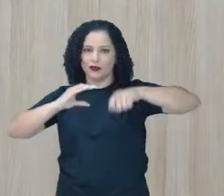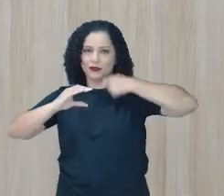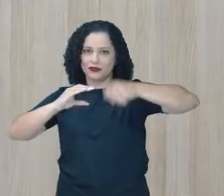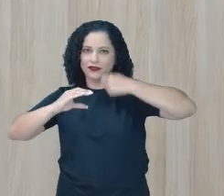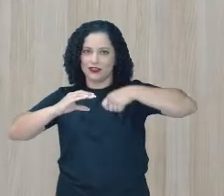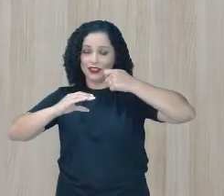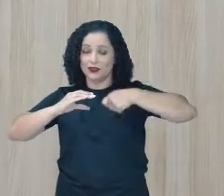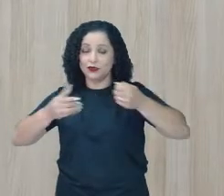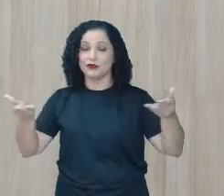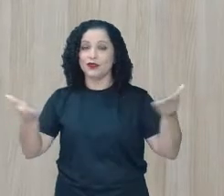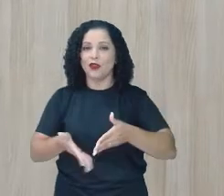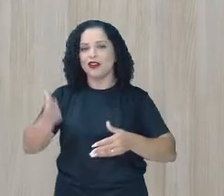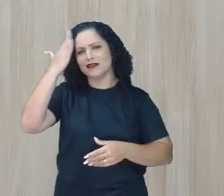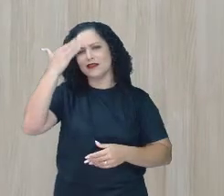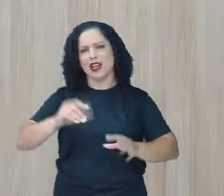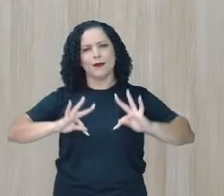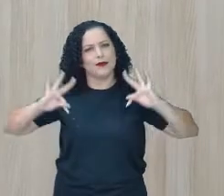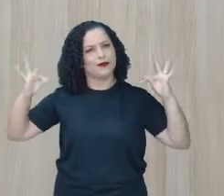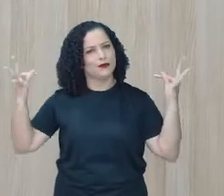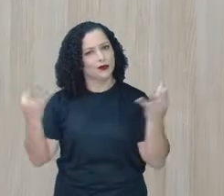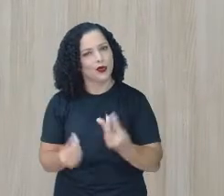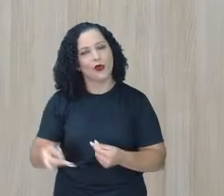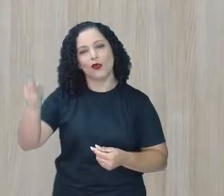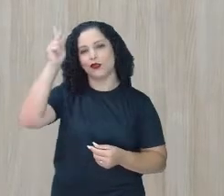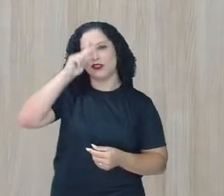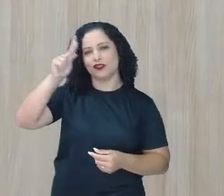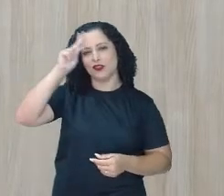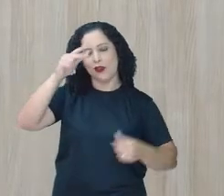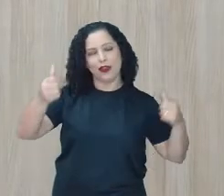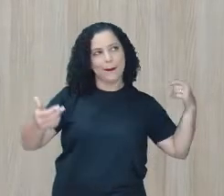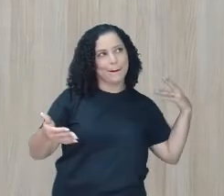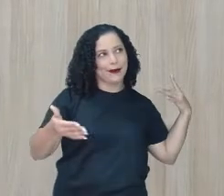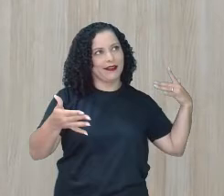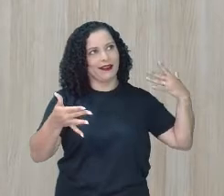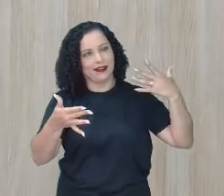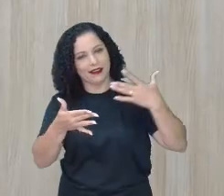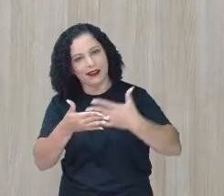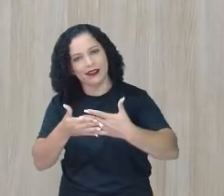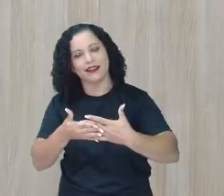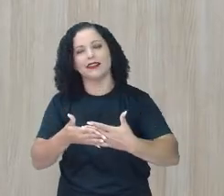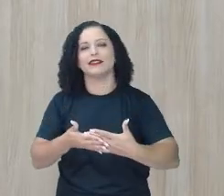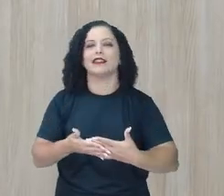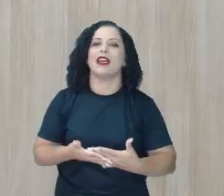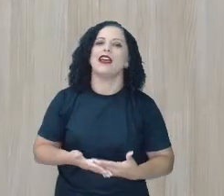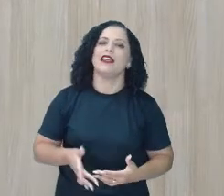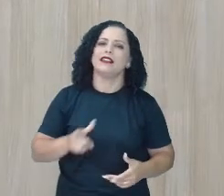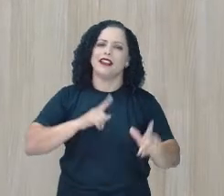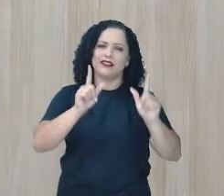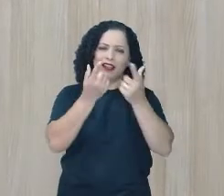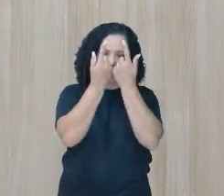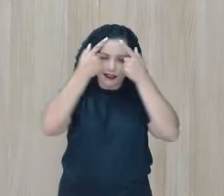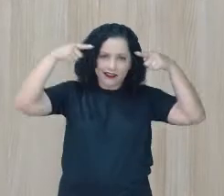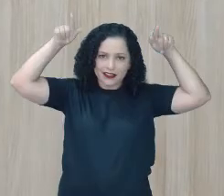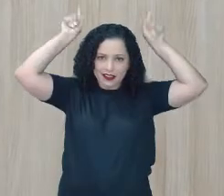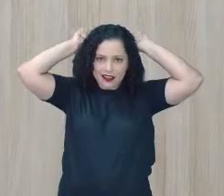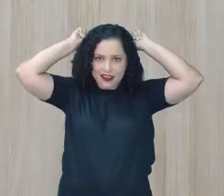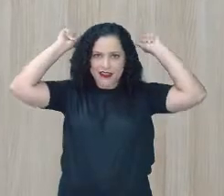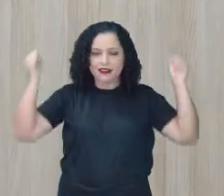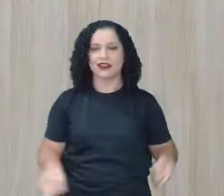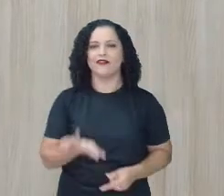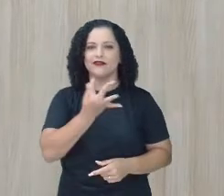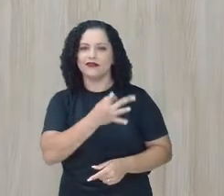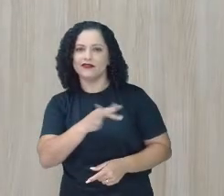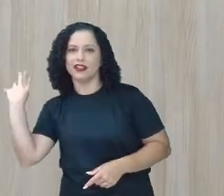gente sabe agora toda a historiografia de como surgiu lá na Antiguidade, passando pela Grécia, a evolução entre